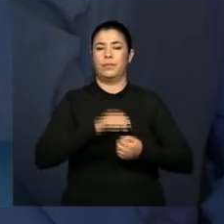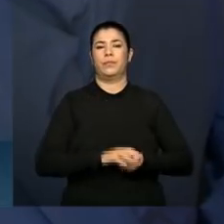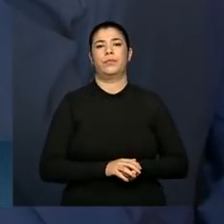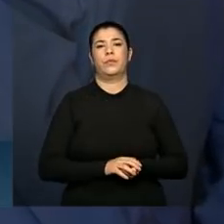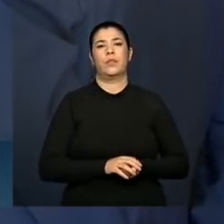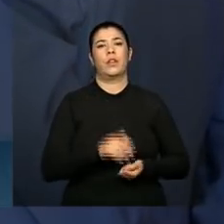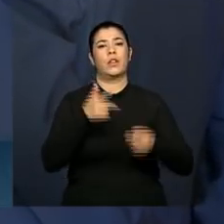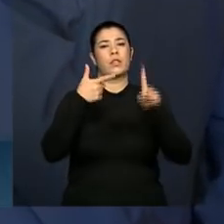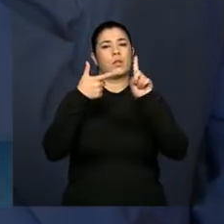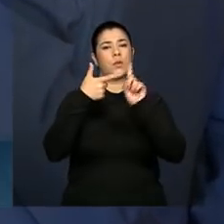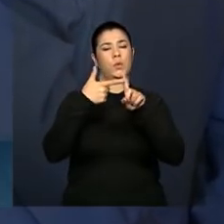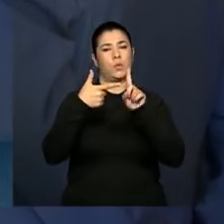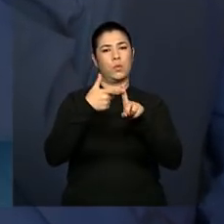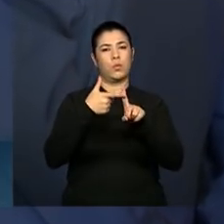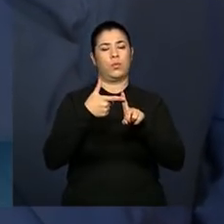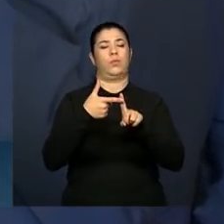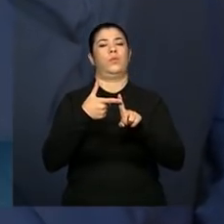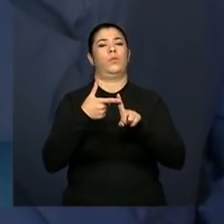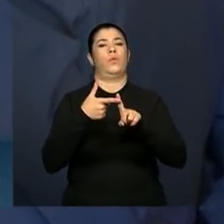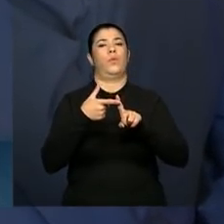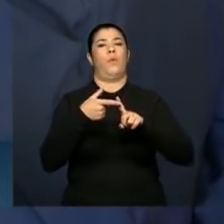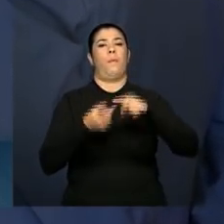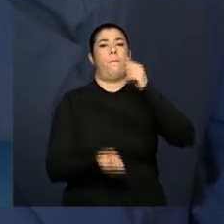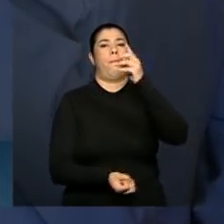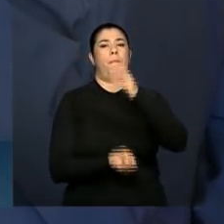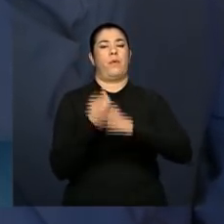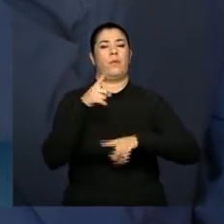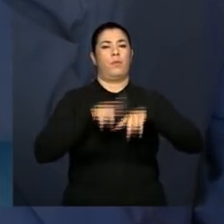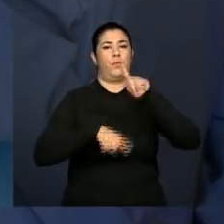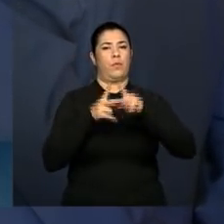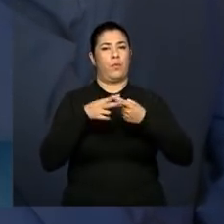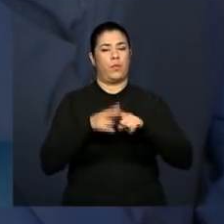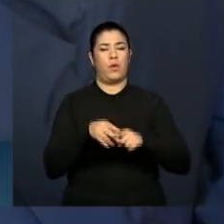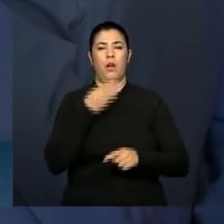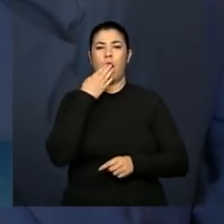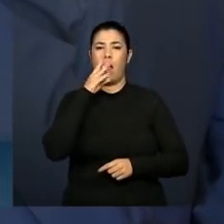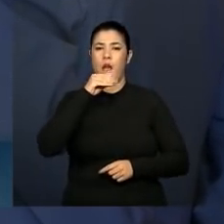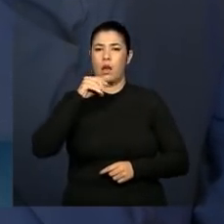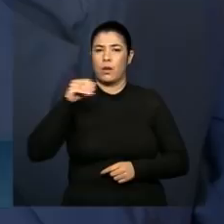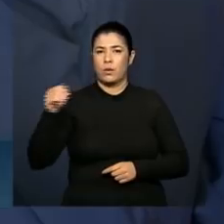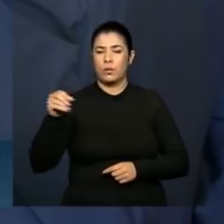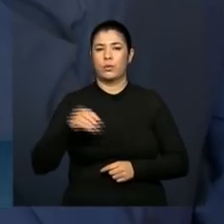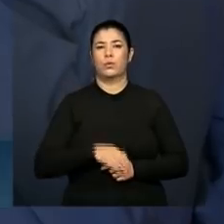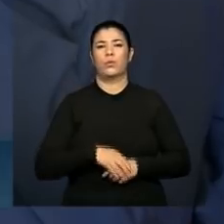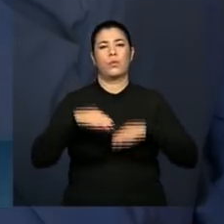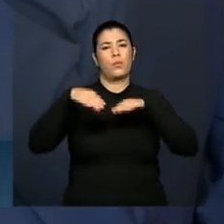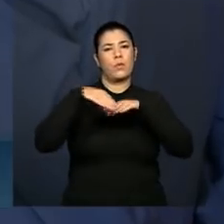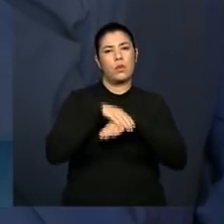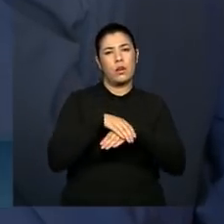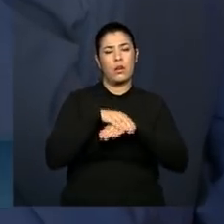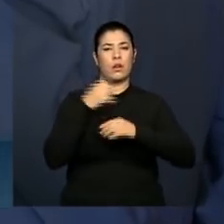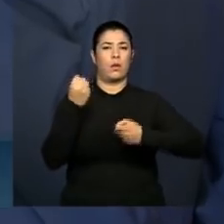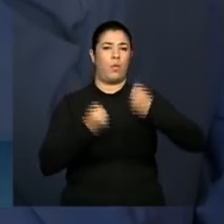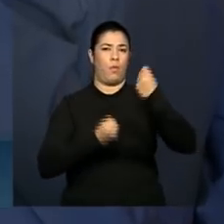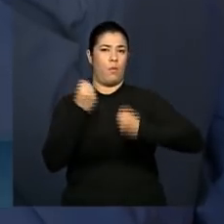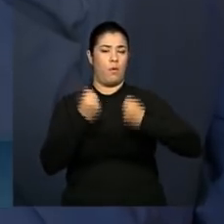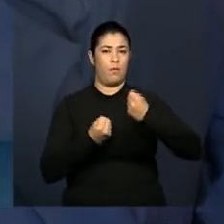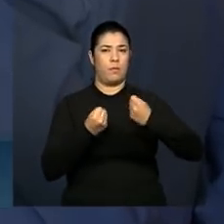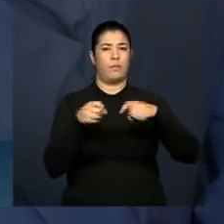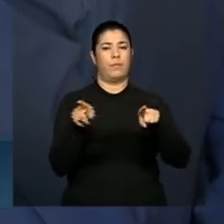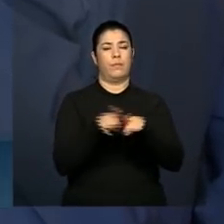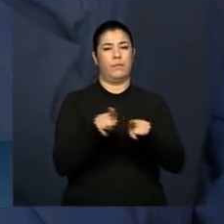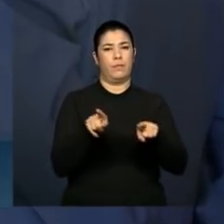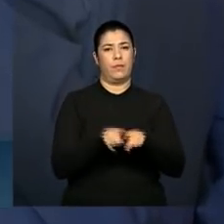Posicionam-se em seguida os produtos manufaturados, como açúcar refinado, calçados, automóveis e